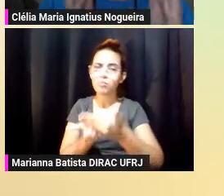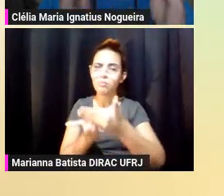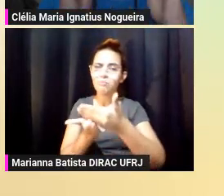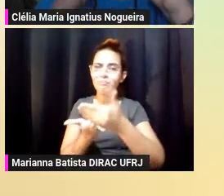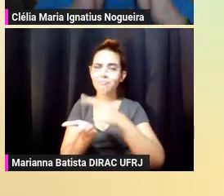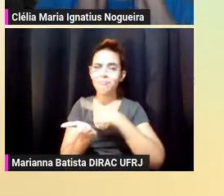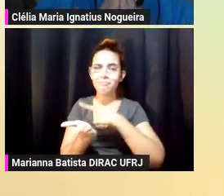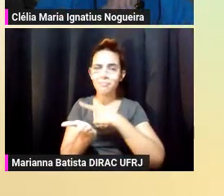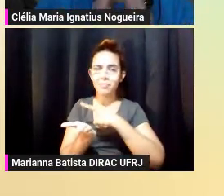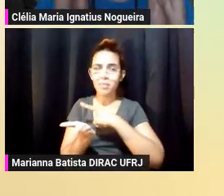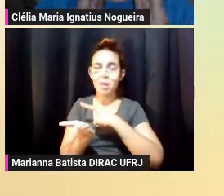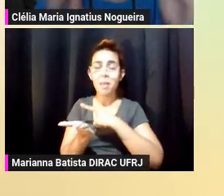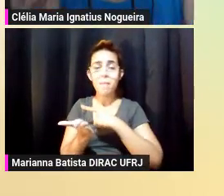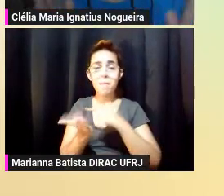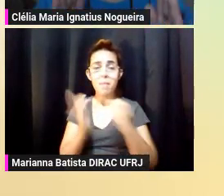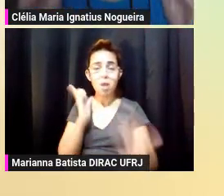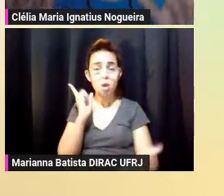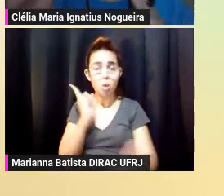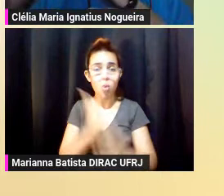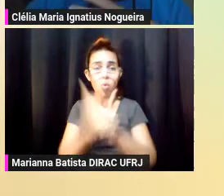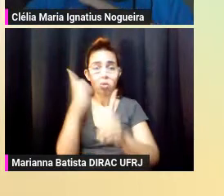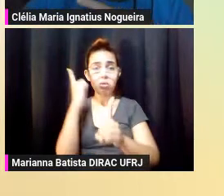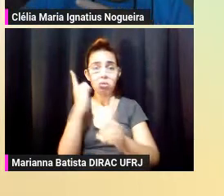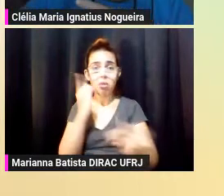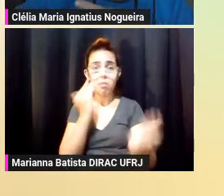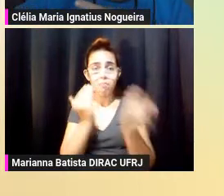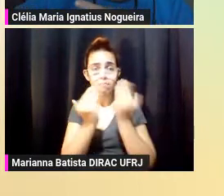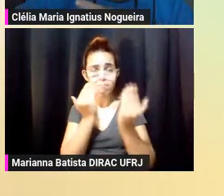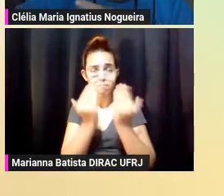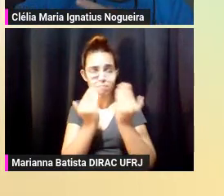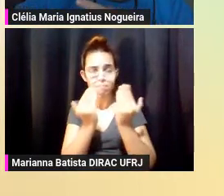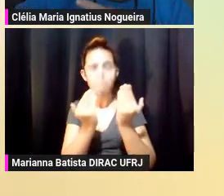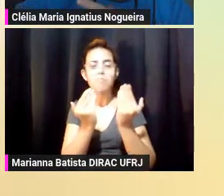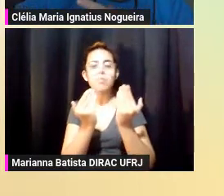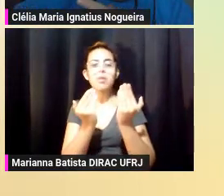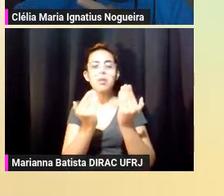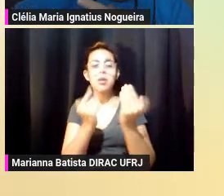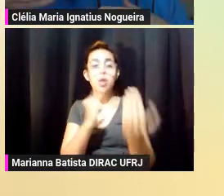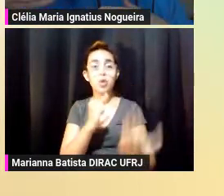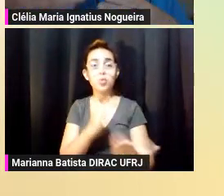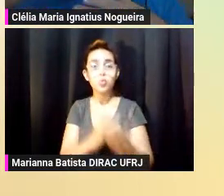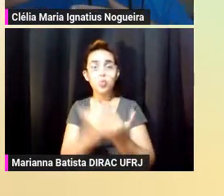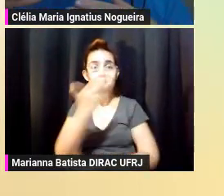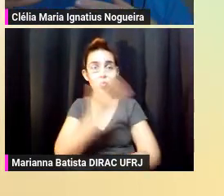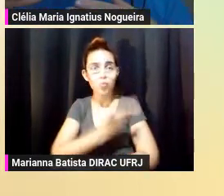doutora, que podia assumir os projetos